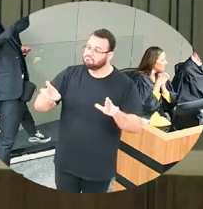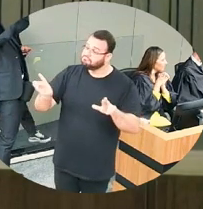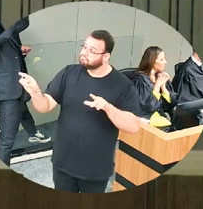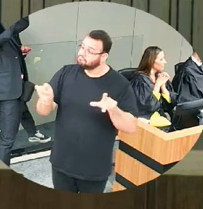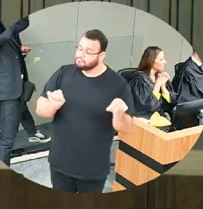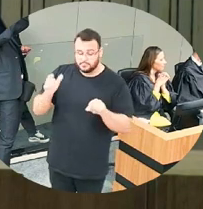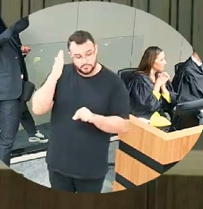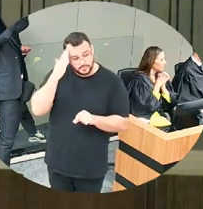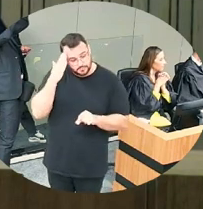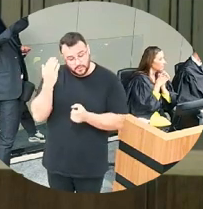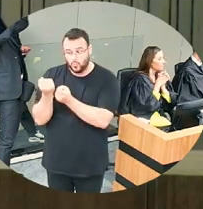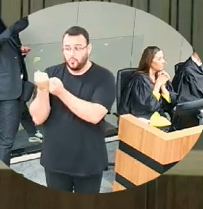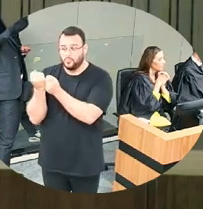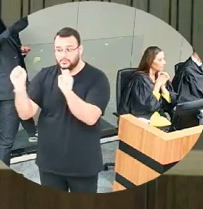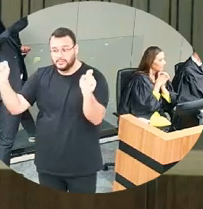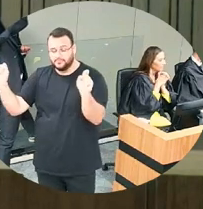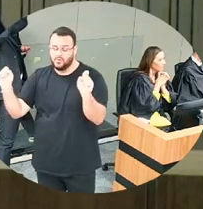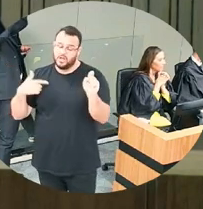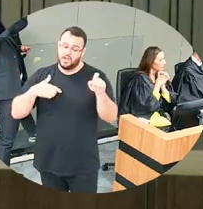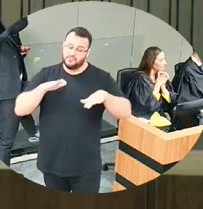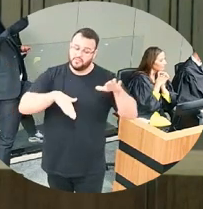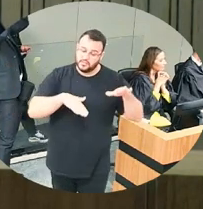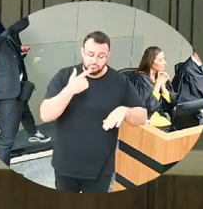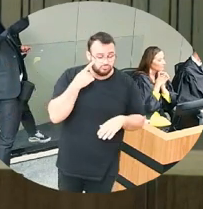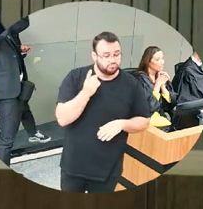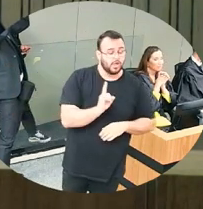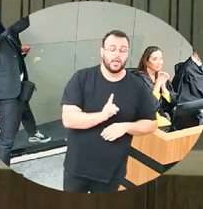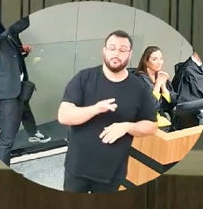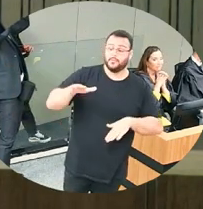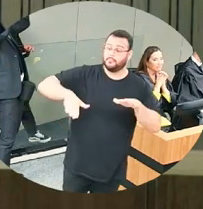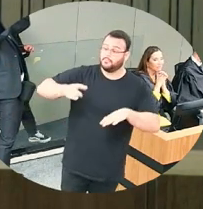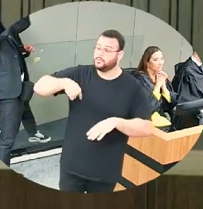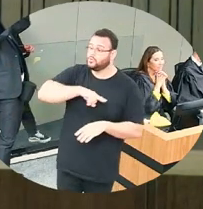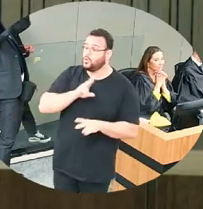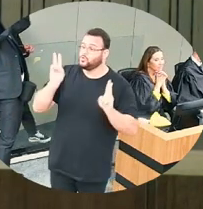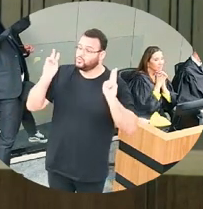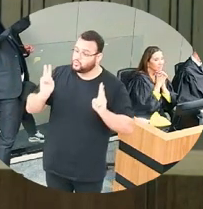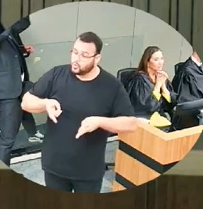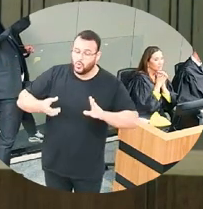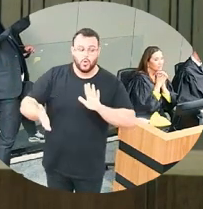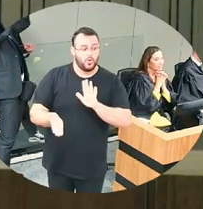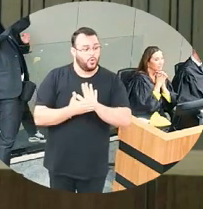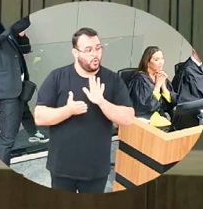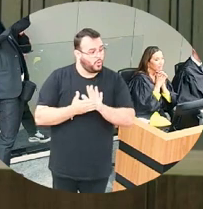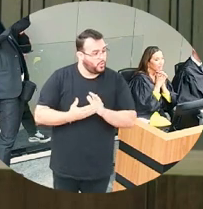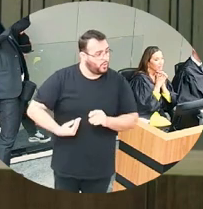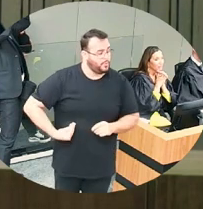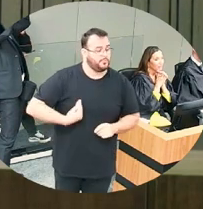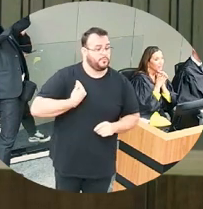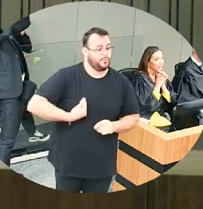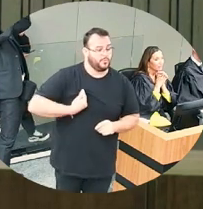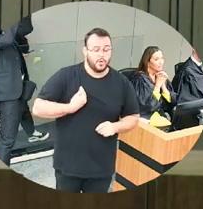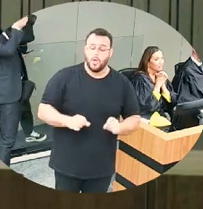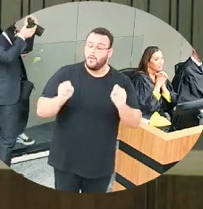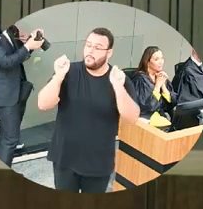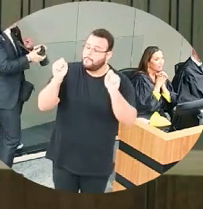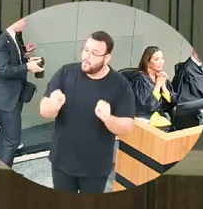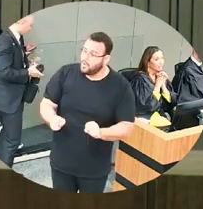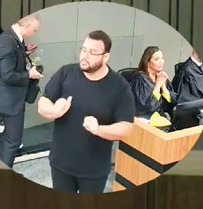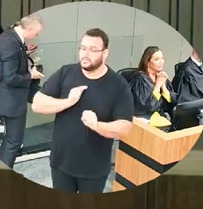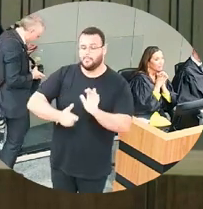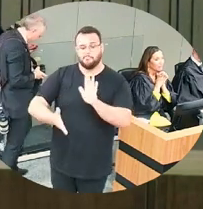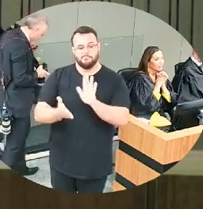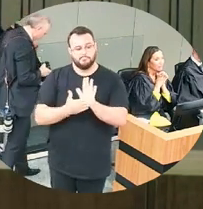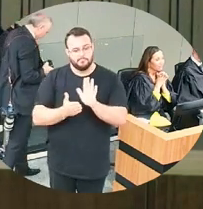o impossível do Improvável para que continuemos no propósito de uma vida que possa deixar um